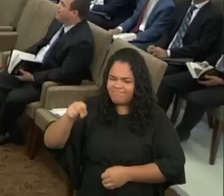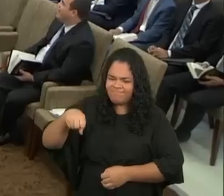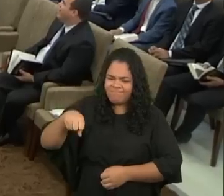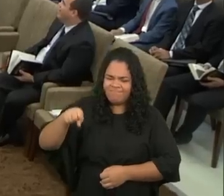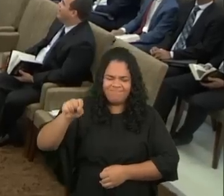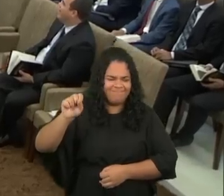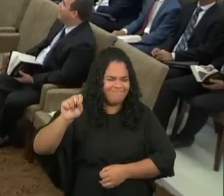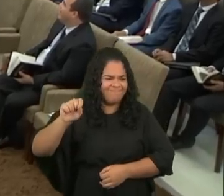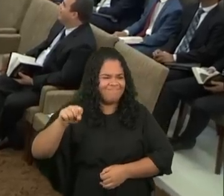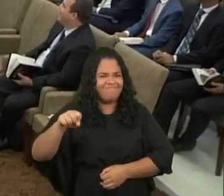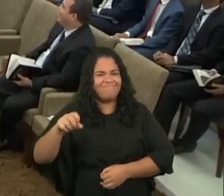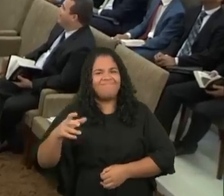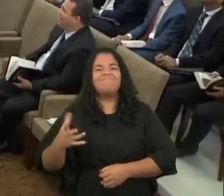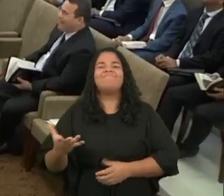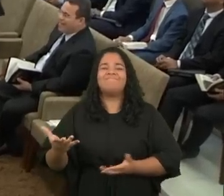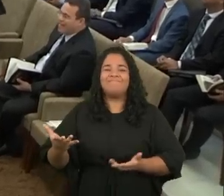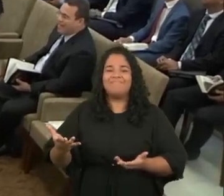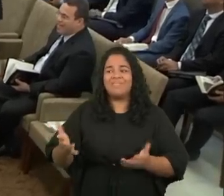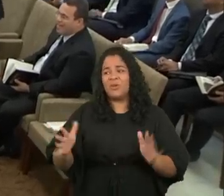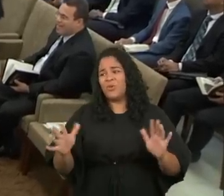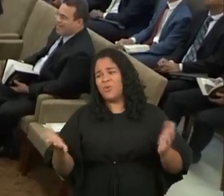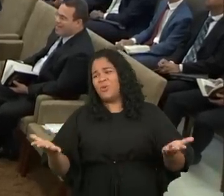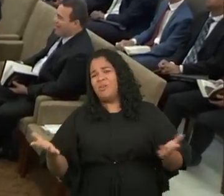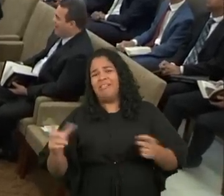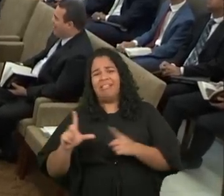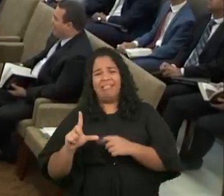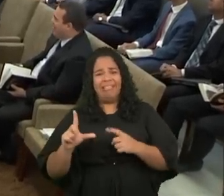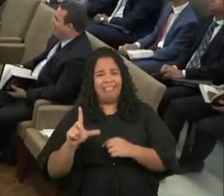Estamos velhinhos, Silvio, nem lembramos.